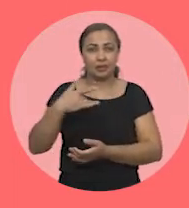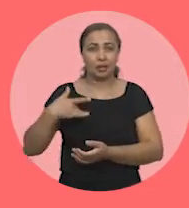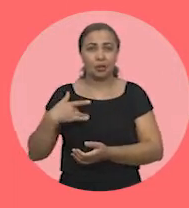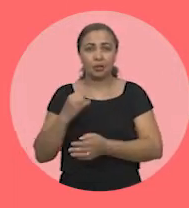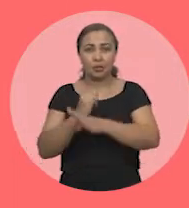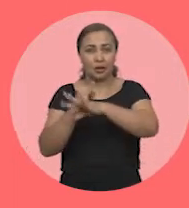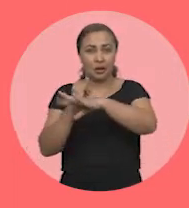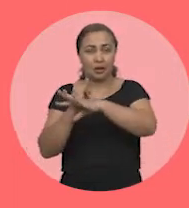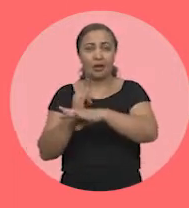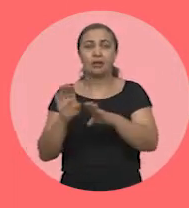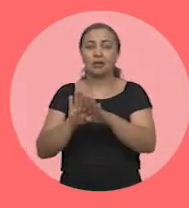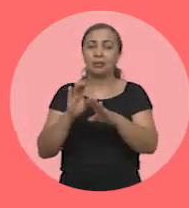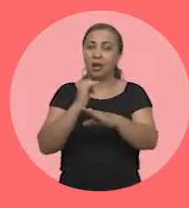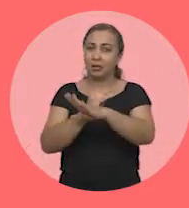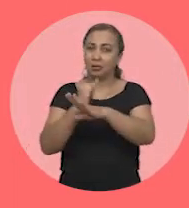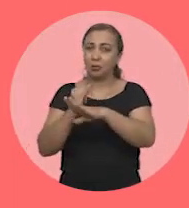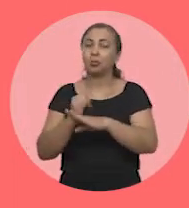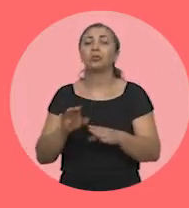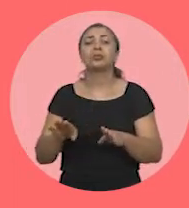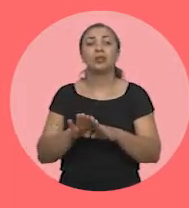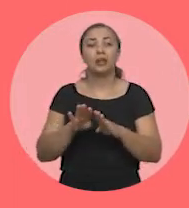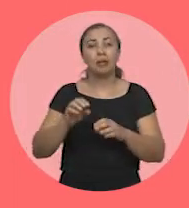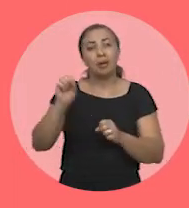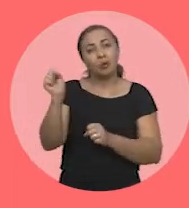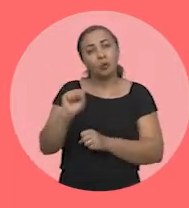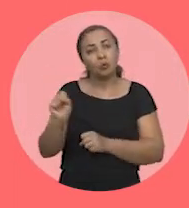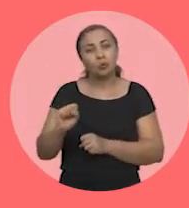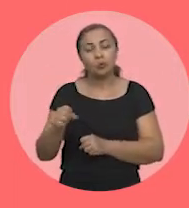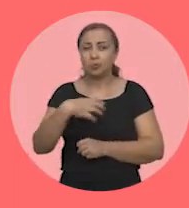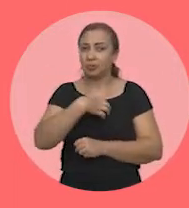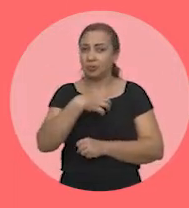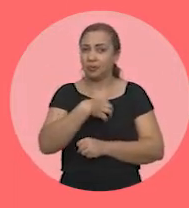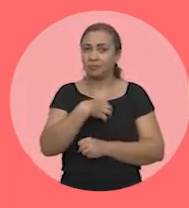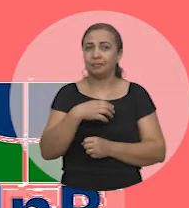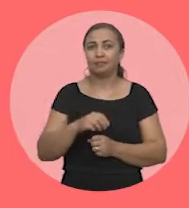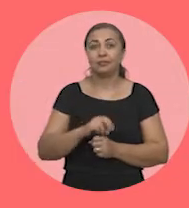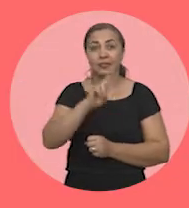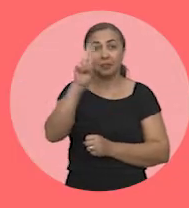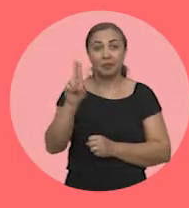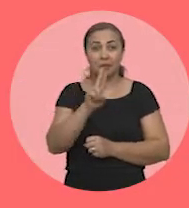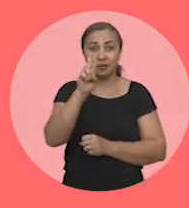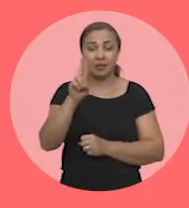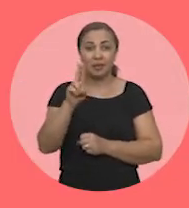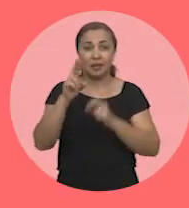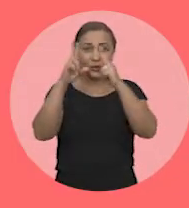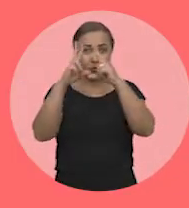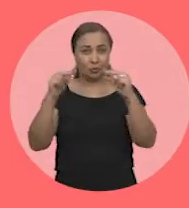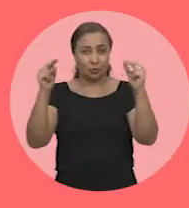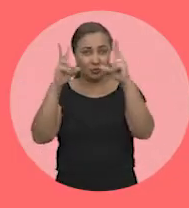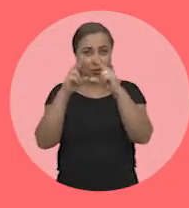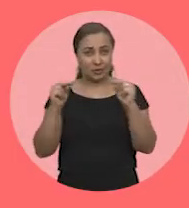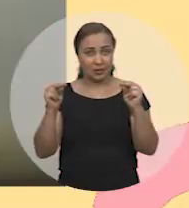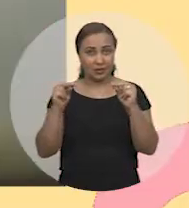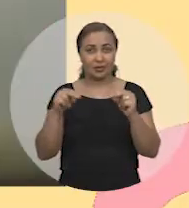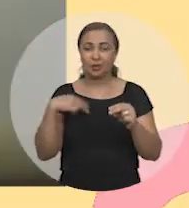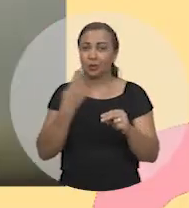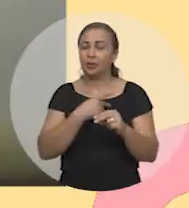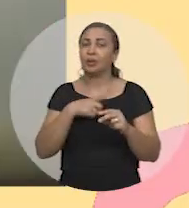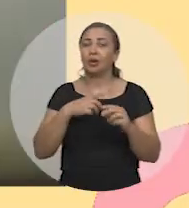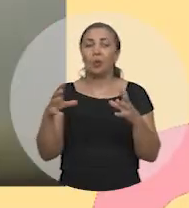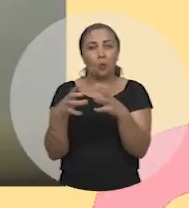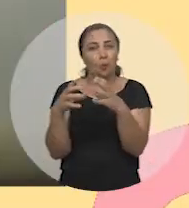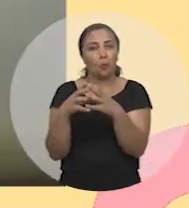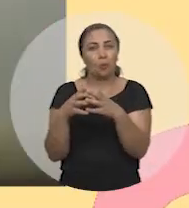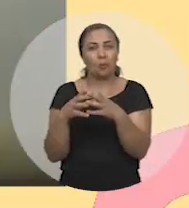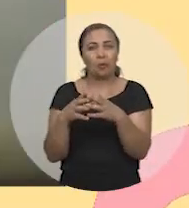de Saúde dos municípios de Ilhéus Itabuna e também do regional sul do estado da Bahia ah e também da Universidade de Brasília a